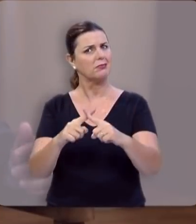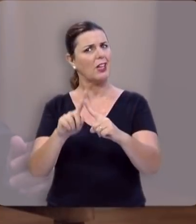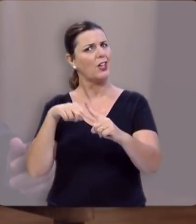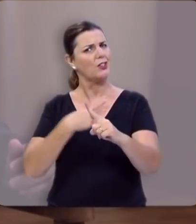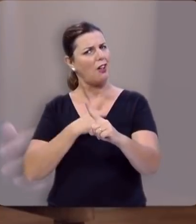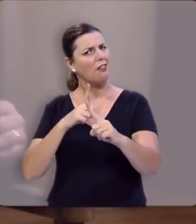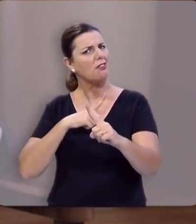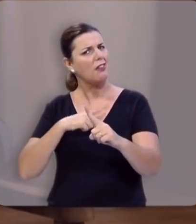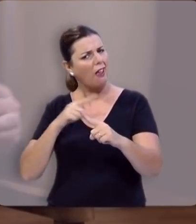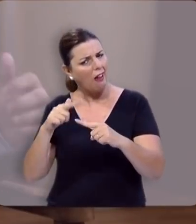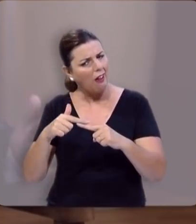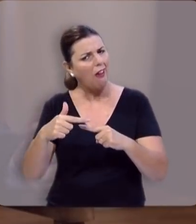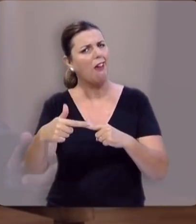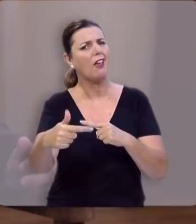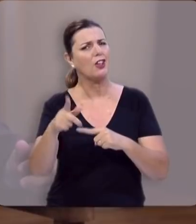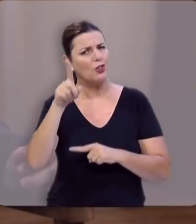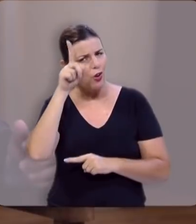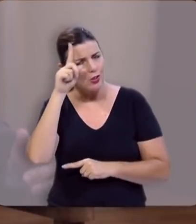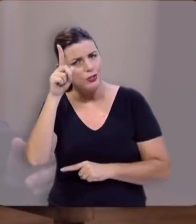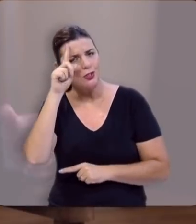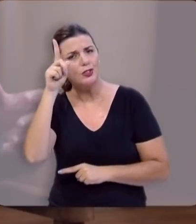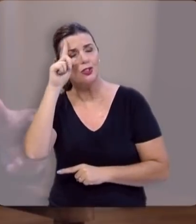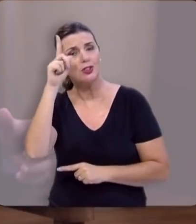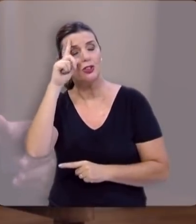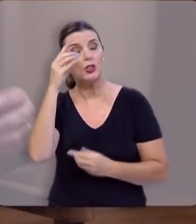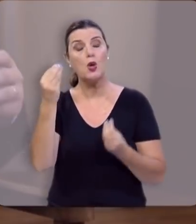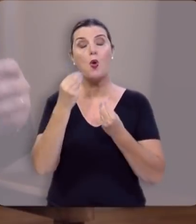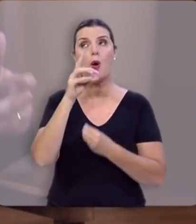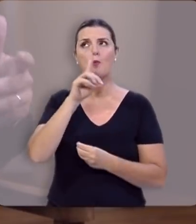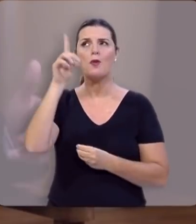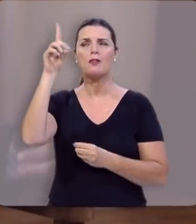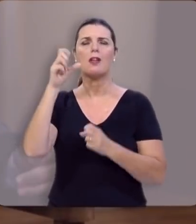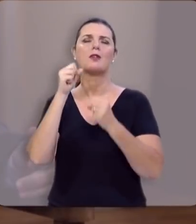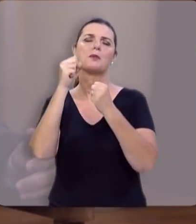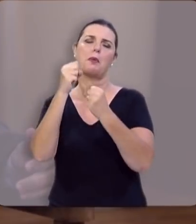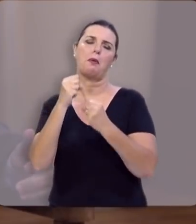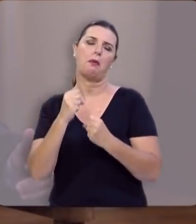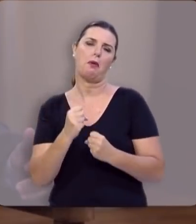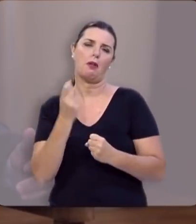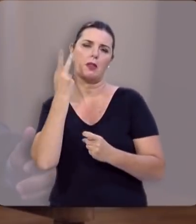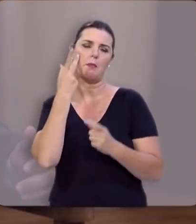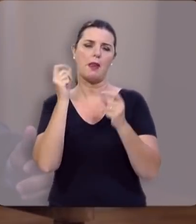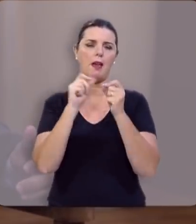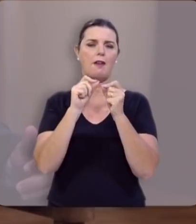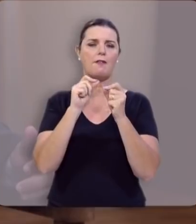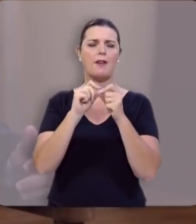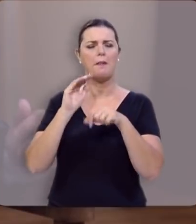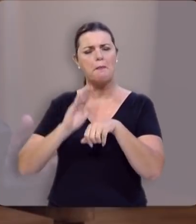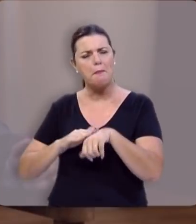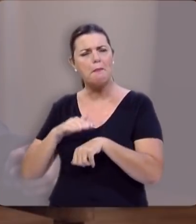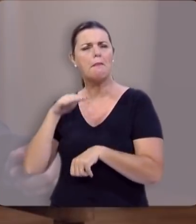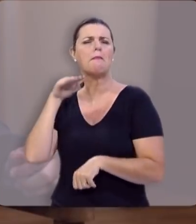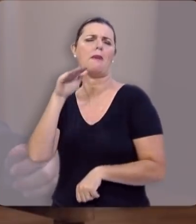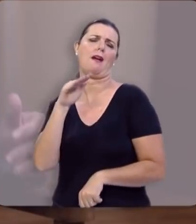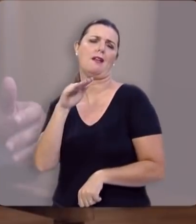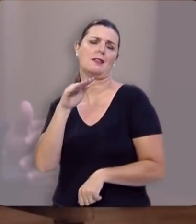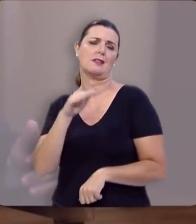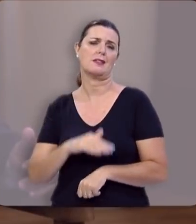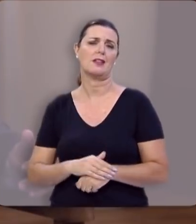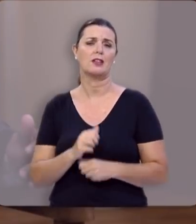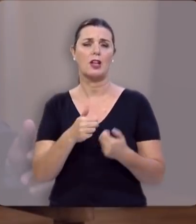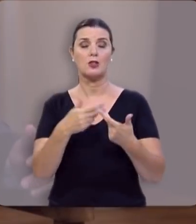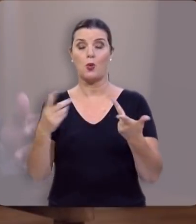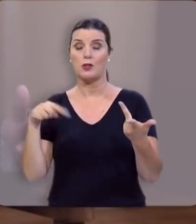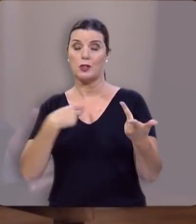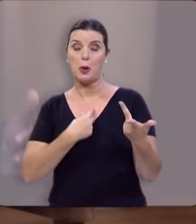nós enfrentamos todos os dias e como Deus é poderoso para fazer infinitamente mais do